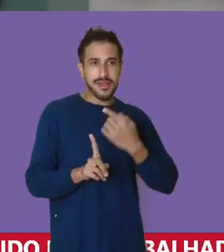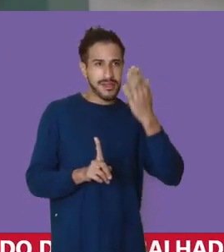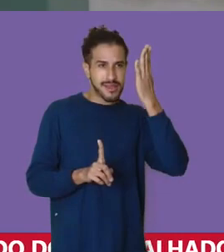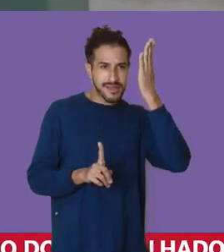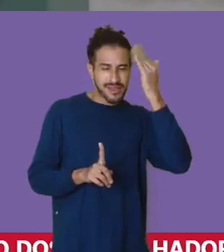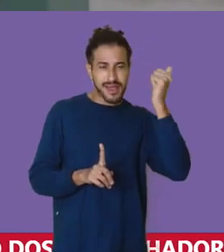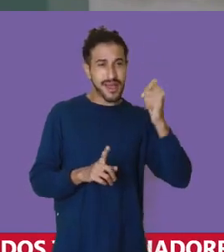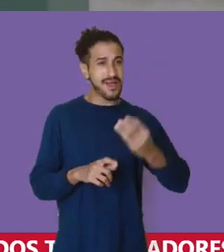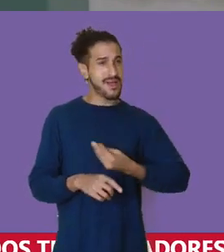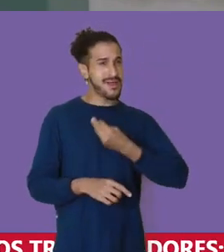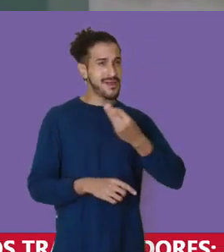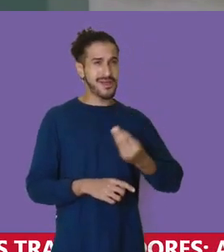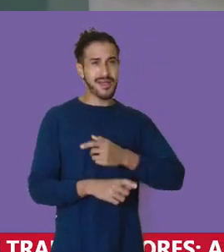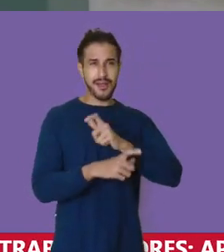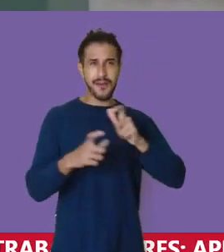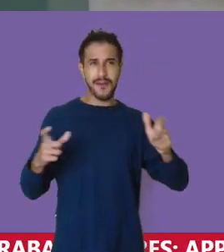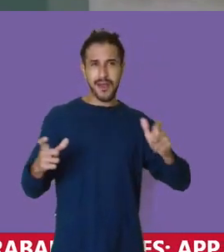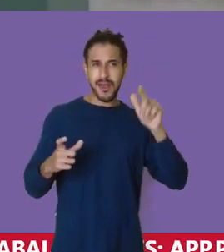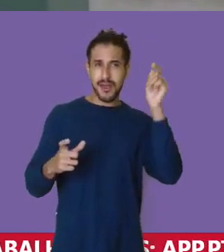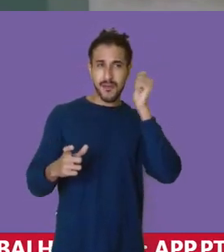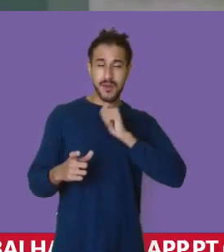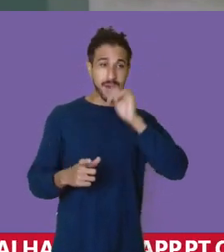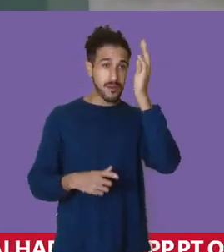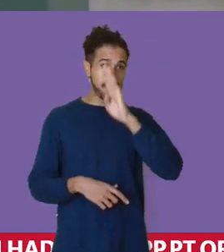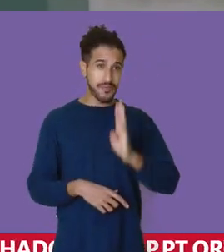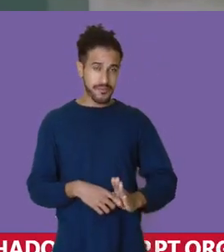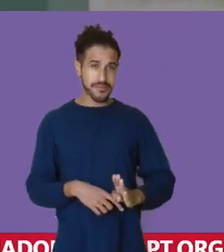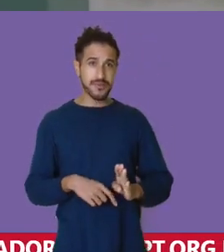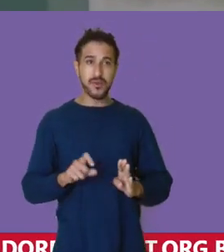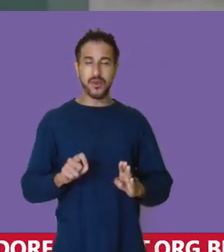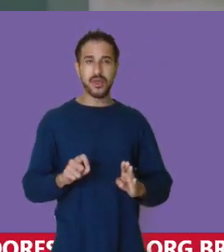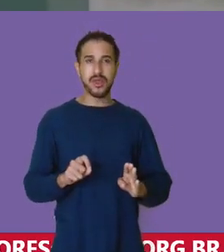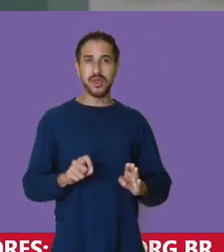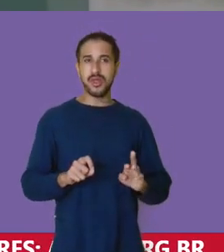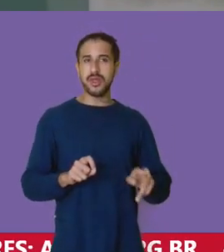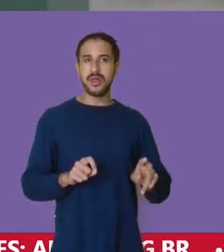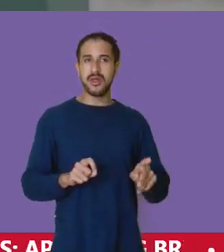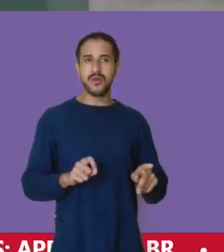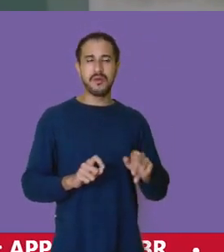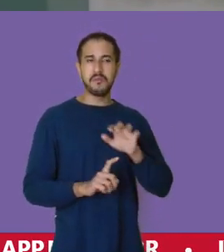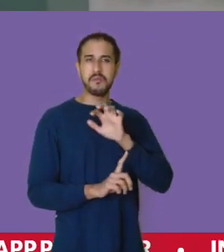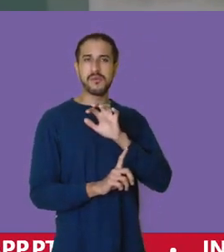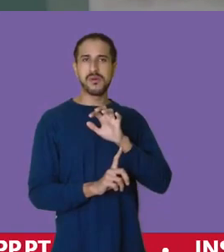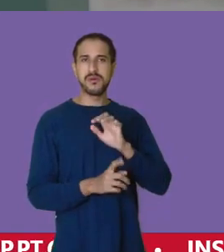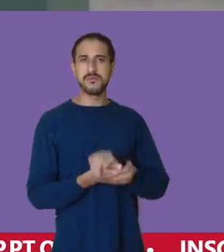da grande maioria das mulheres no Brasil não foi